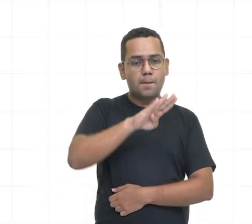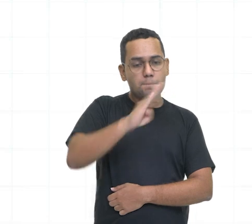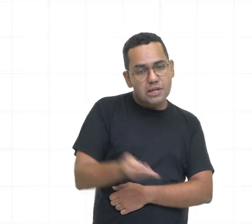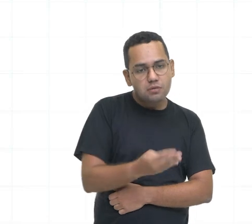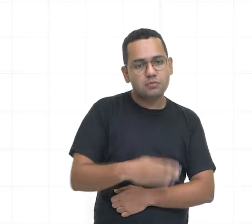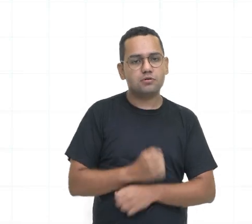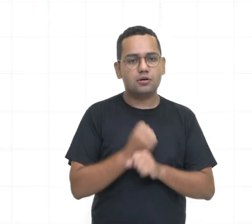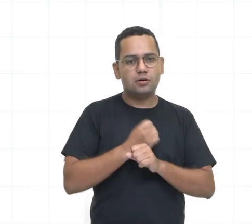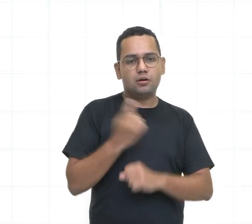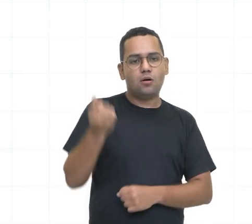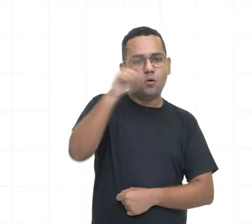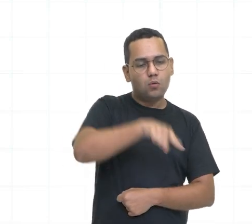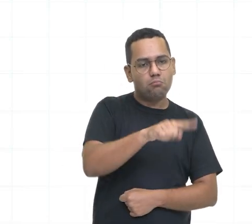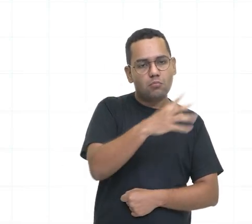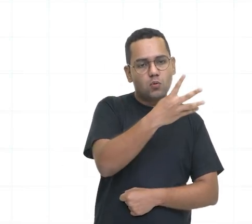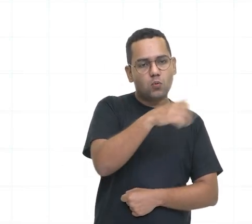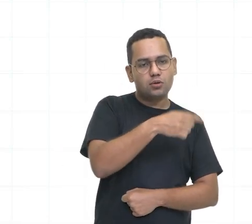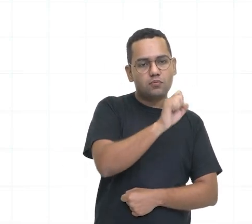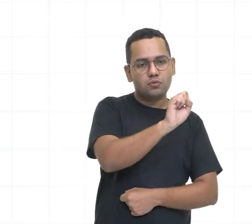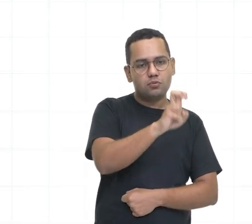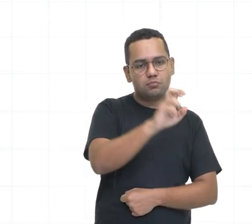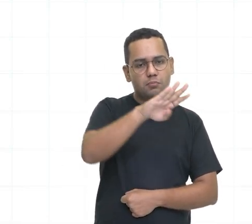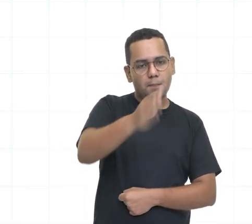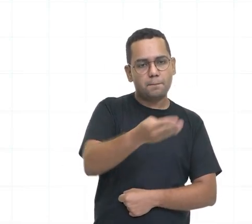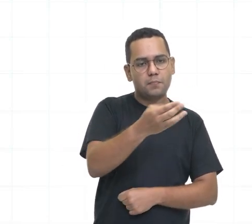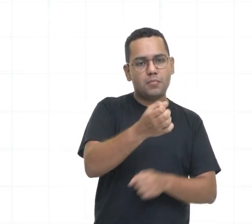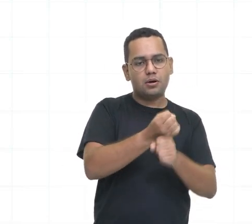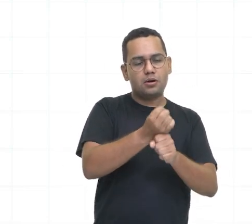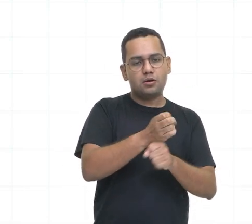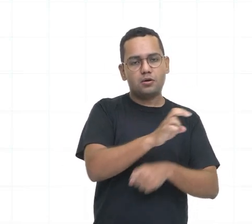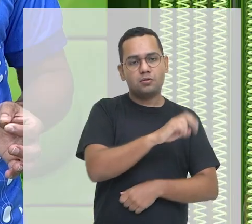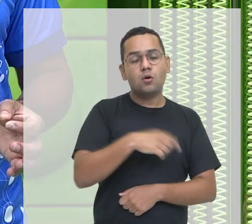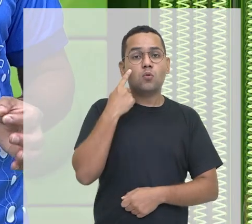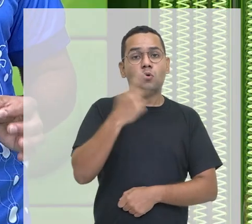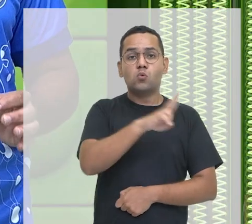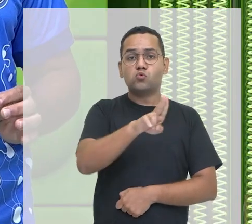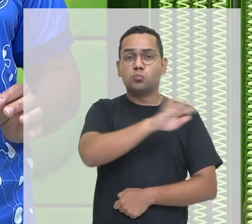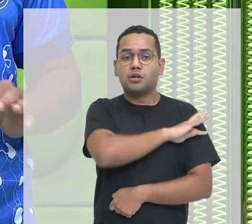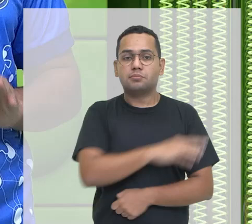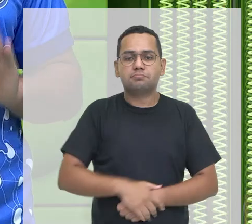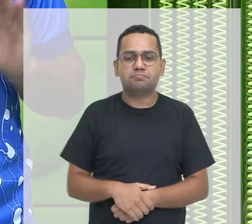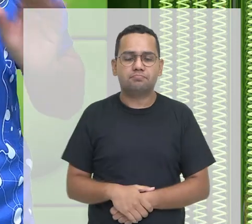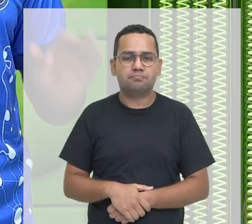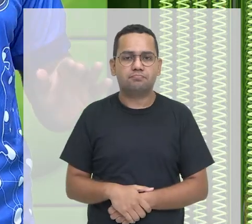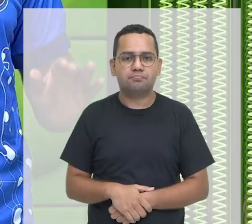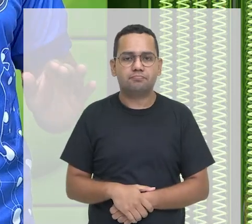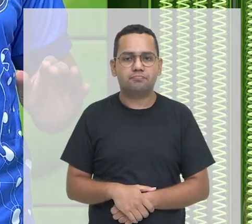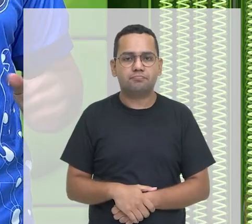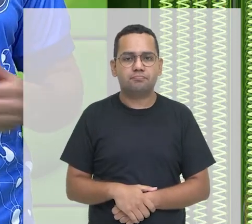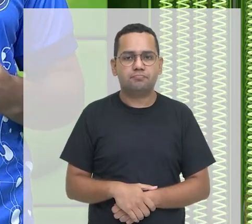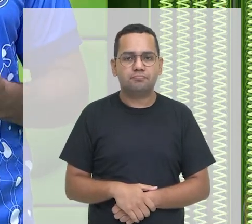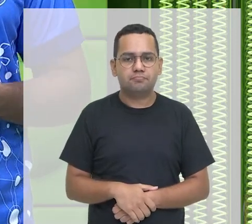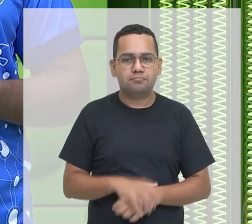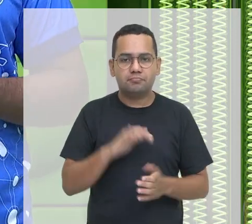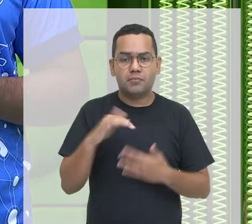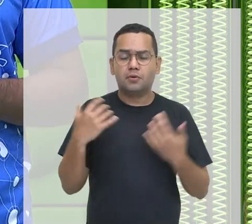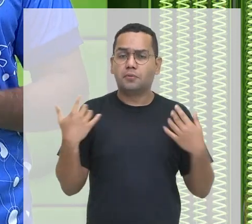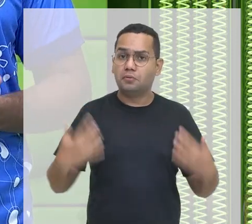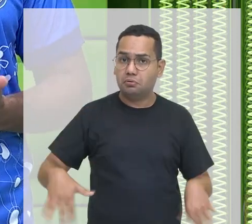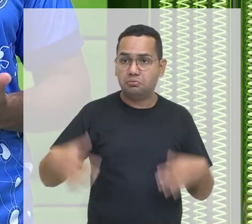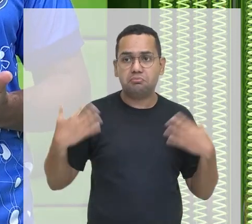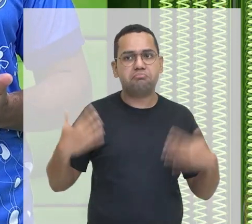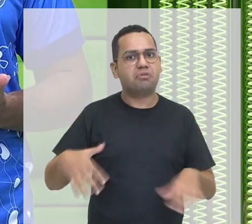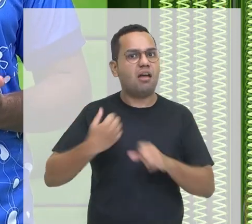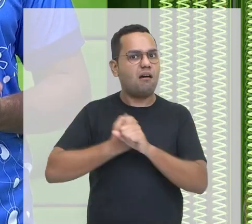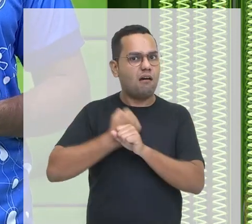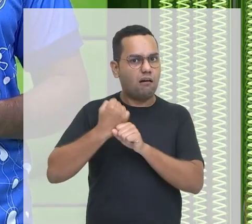tem aproximadamente 4,85 bilhões de anos. Certo? Então é bastante tempo. As estrelas têm um